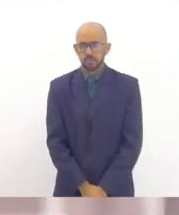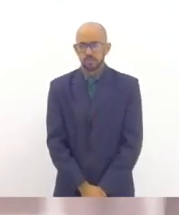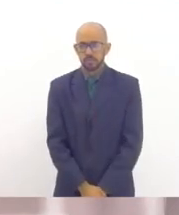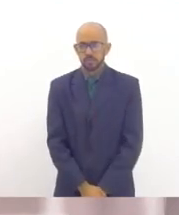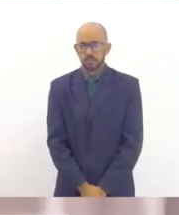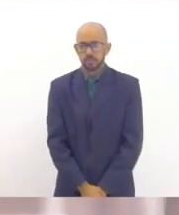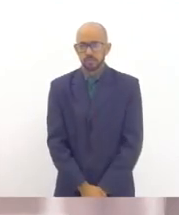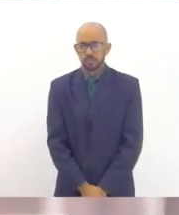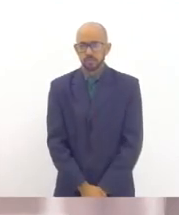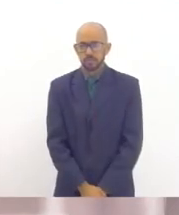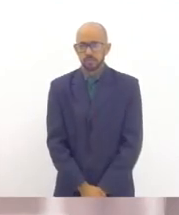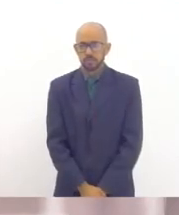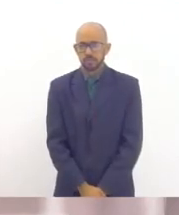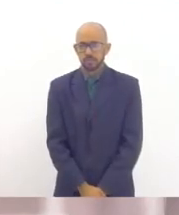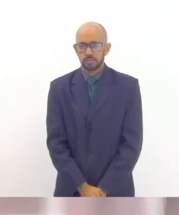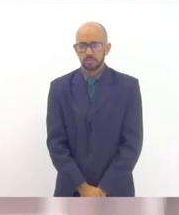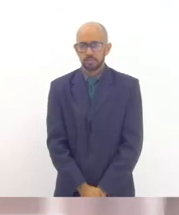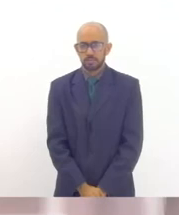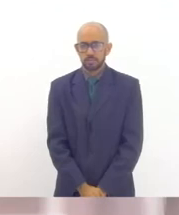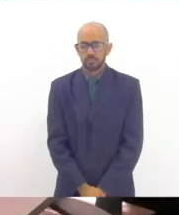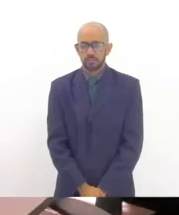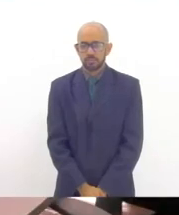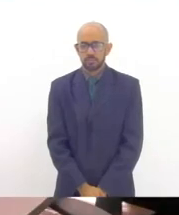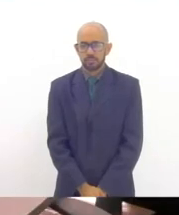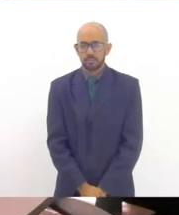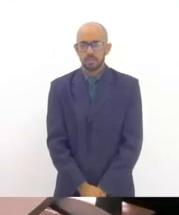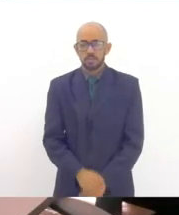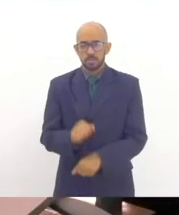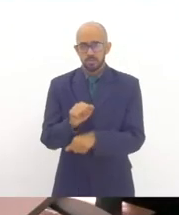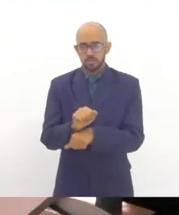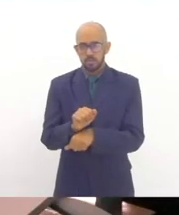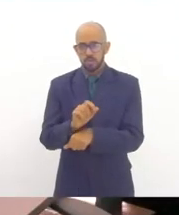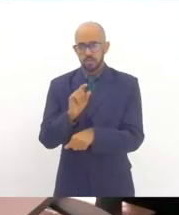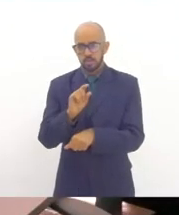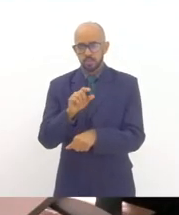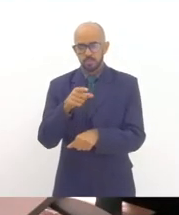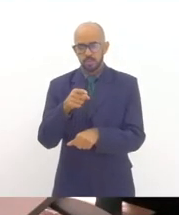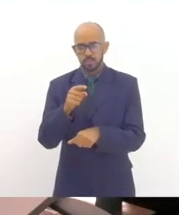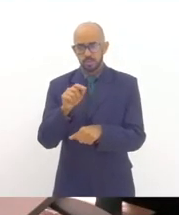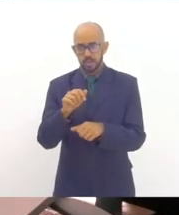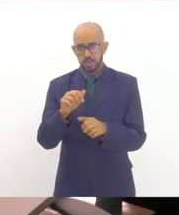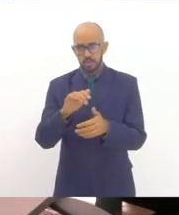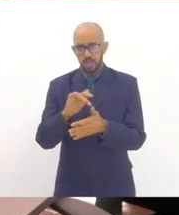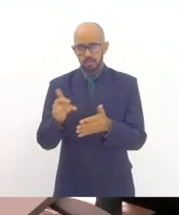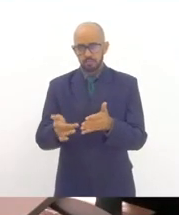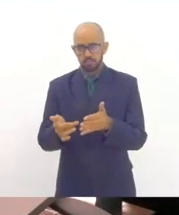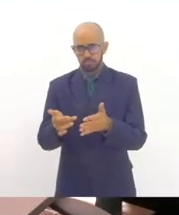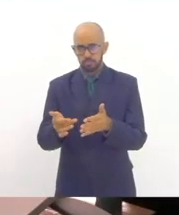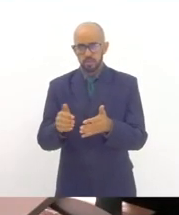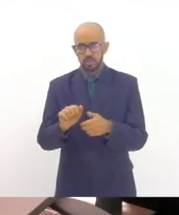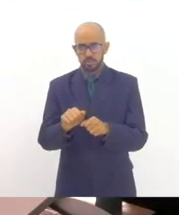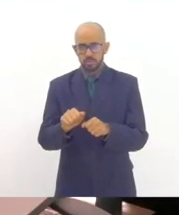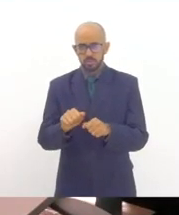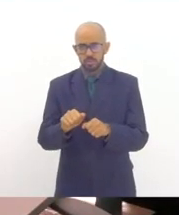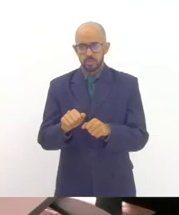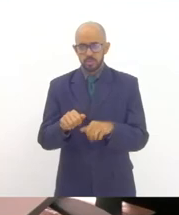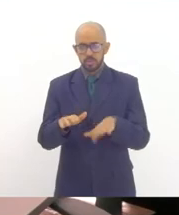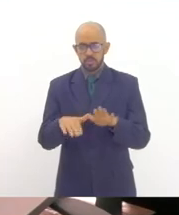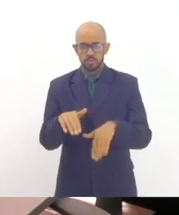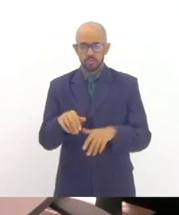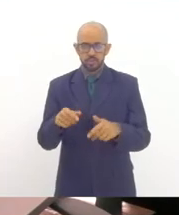online. As nossas atividades remotas, híbridas, às vezes nos colocam